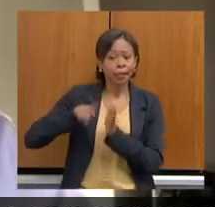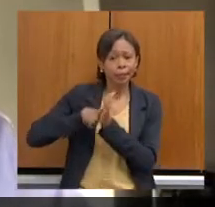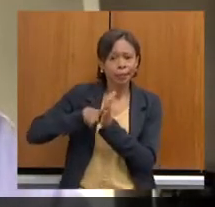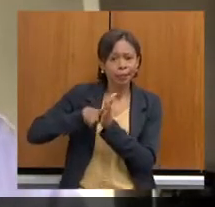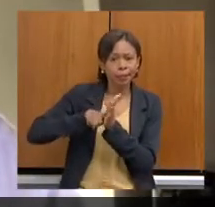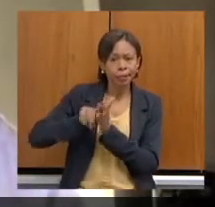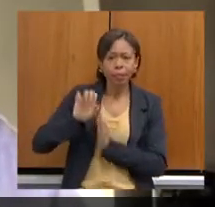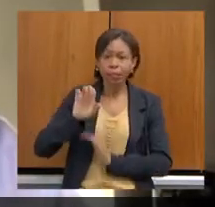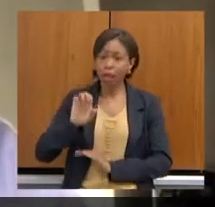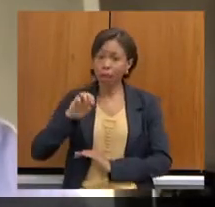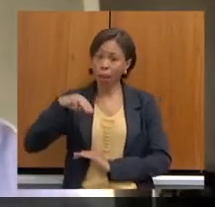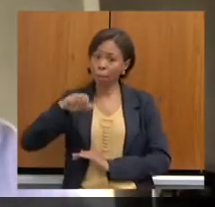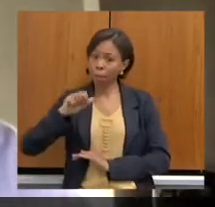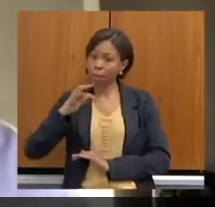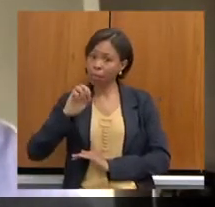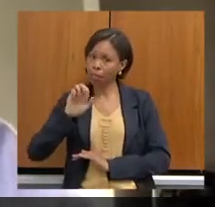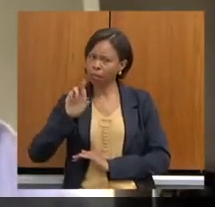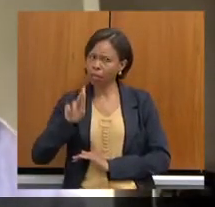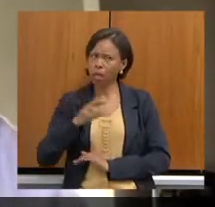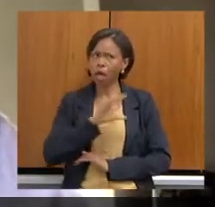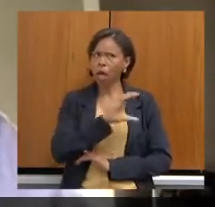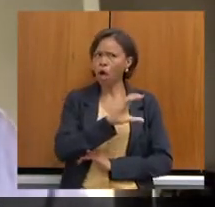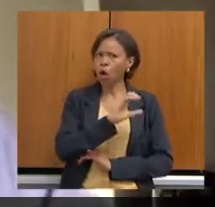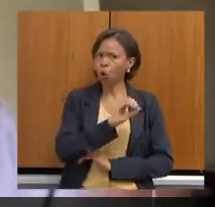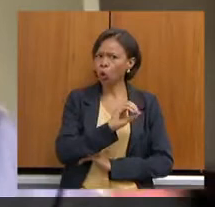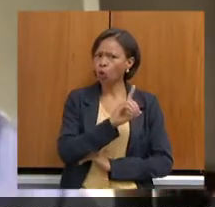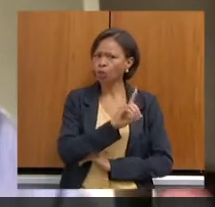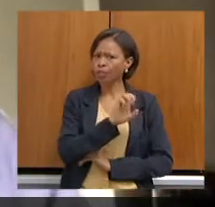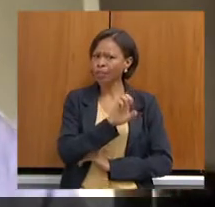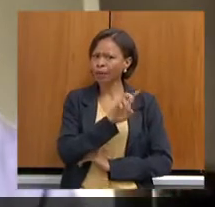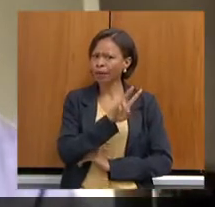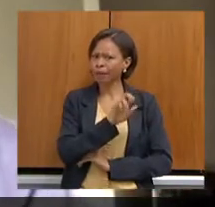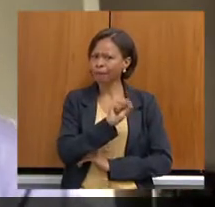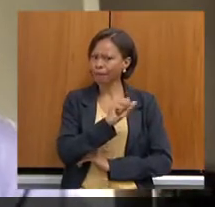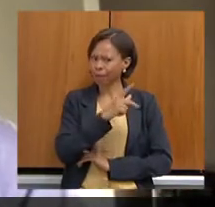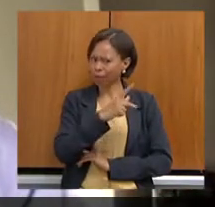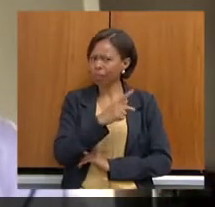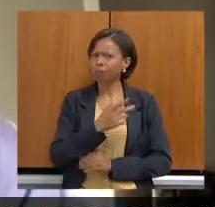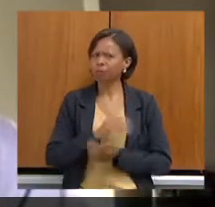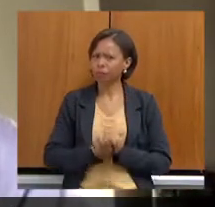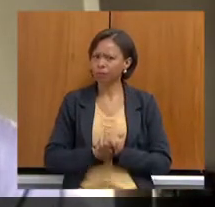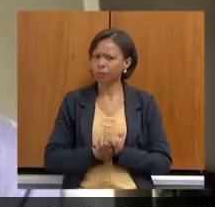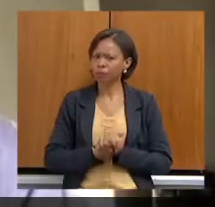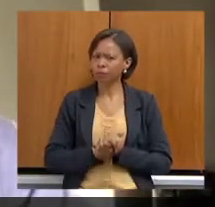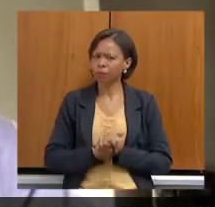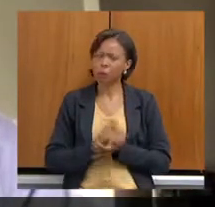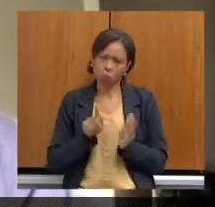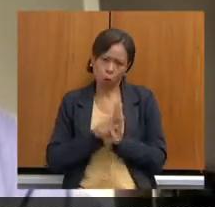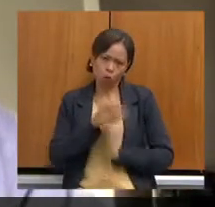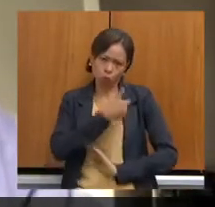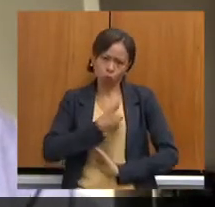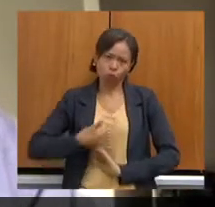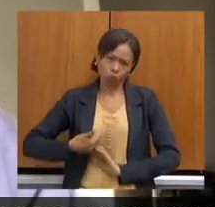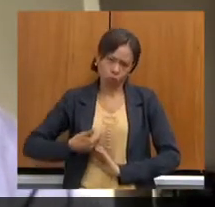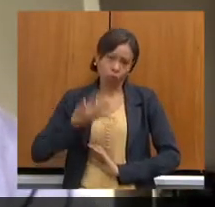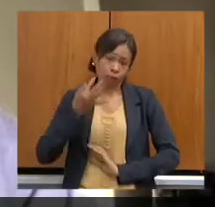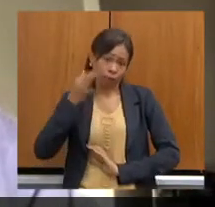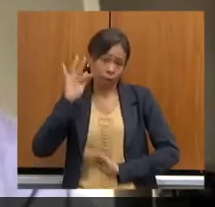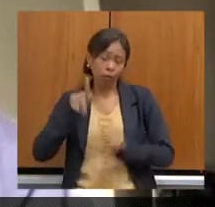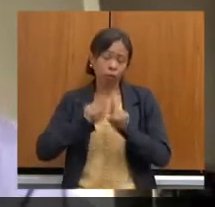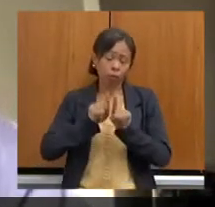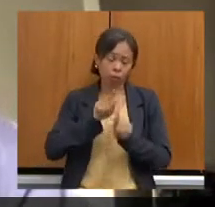pela rua ou pela pela codevat eu tô decisório a história do governo federal Eu